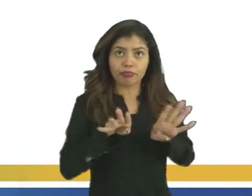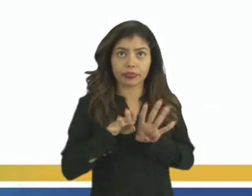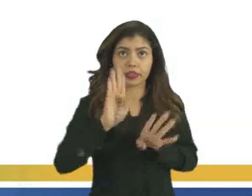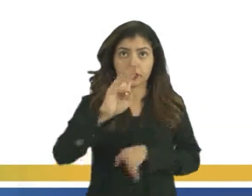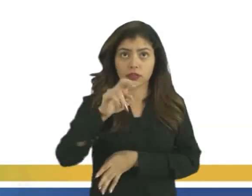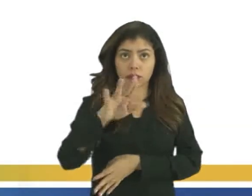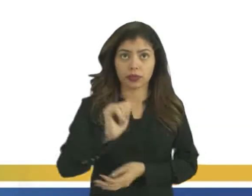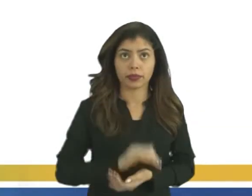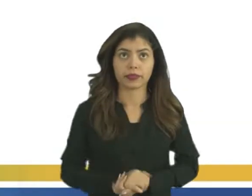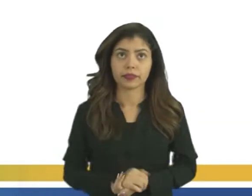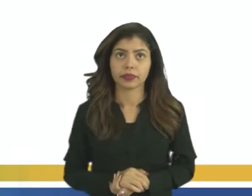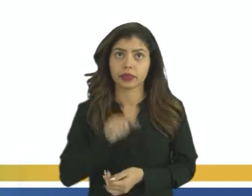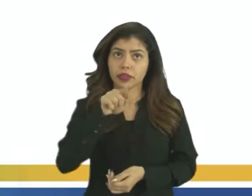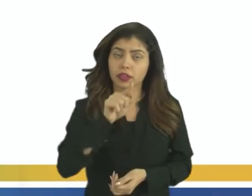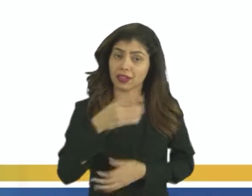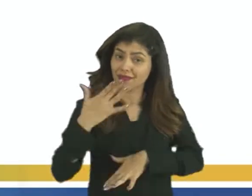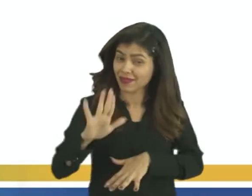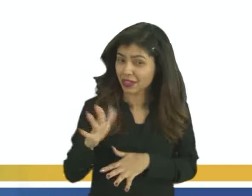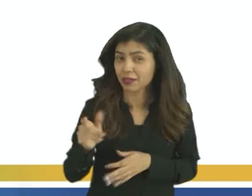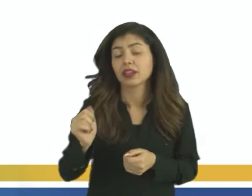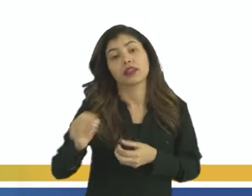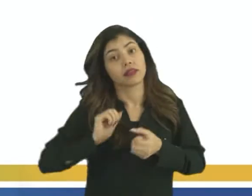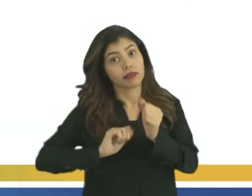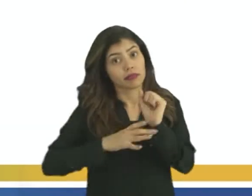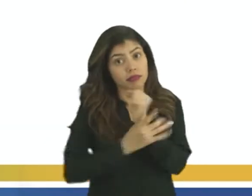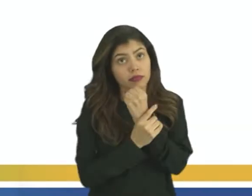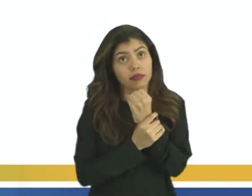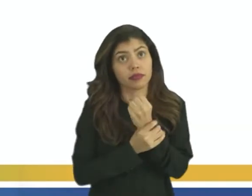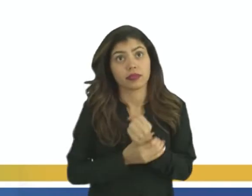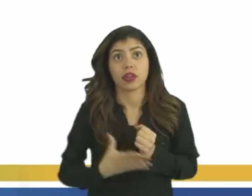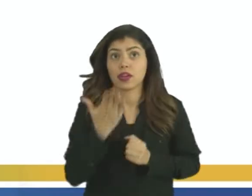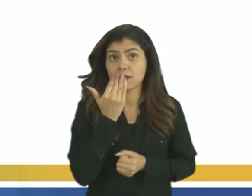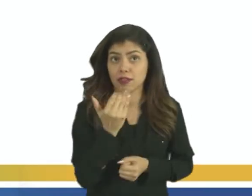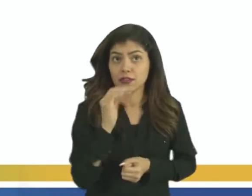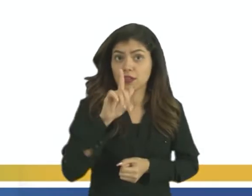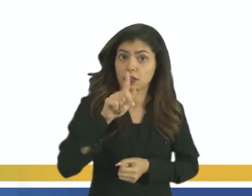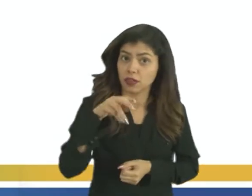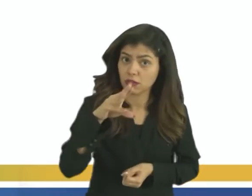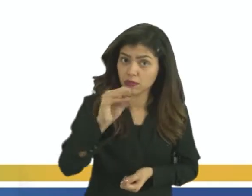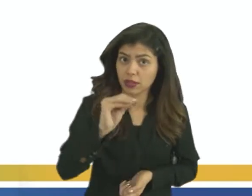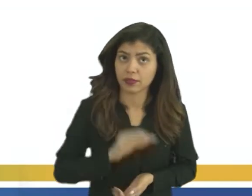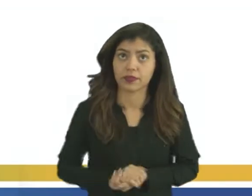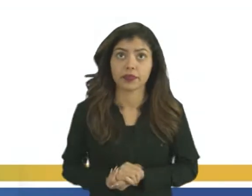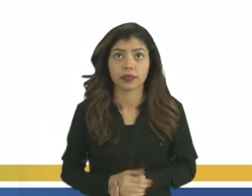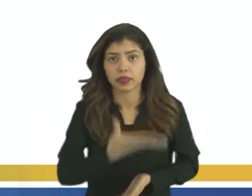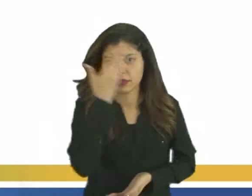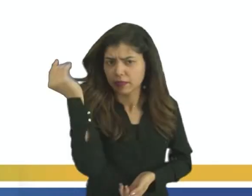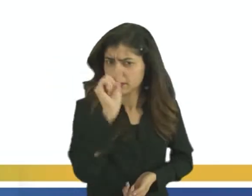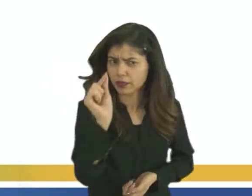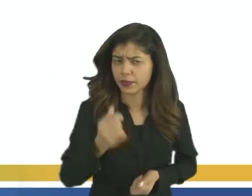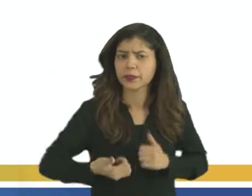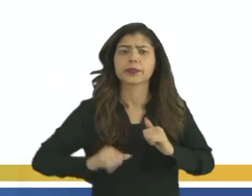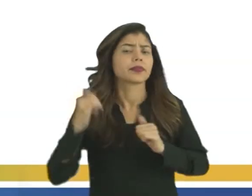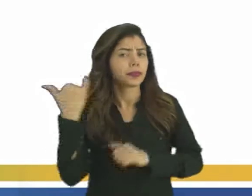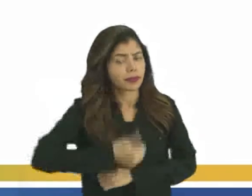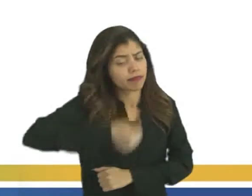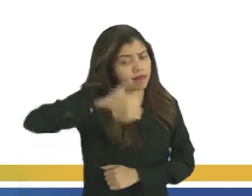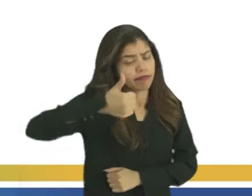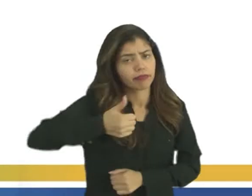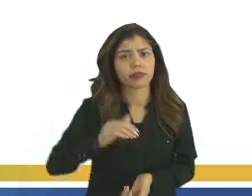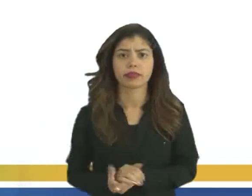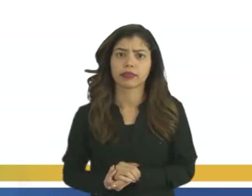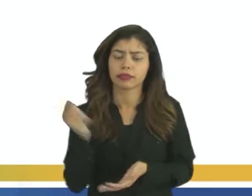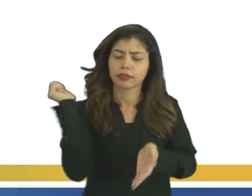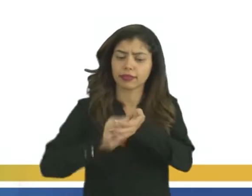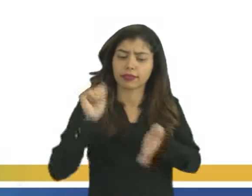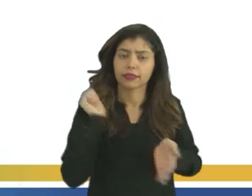Bob. Pelo menos isso ainda deve ser mais seguro do que comer cogumelos que saem das paredes. Não se esqueça de curtir e compartilhar o vídeo,